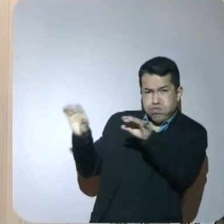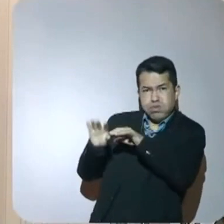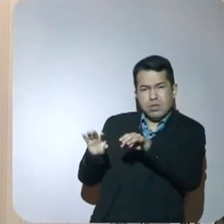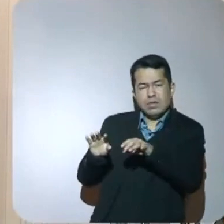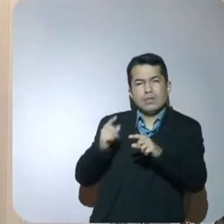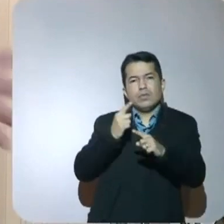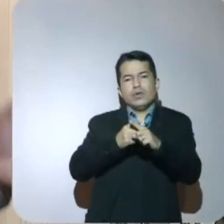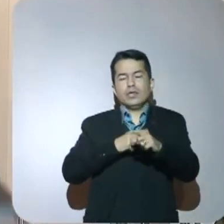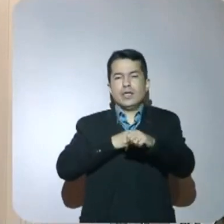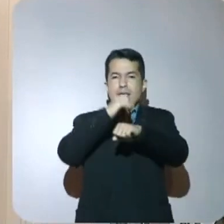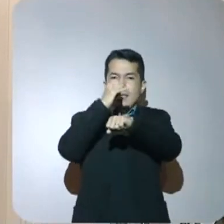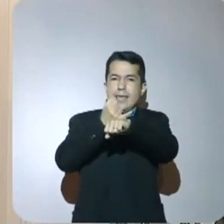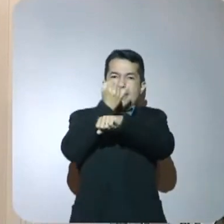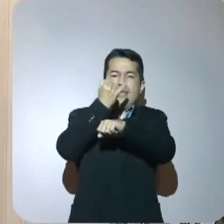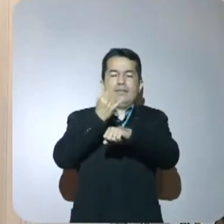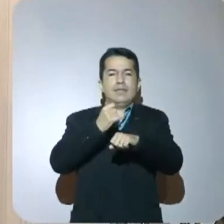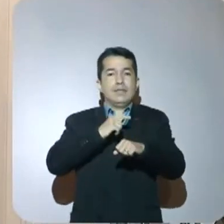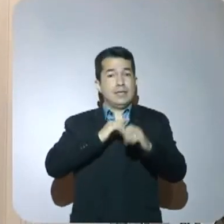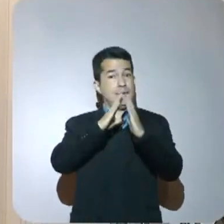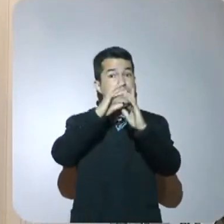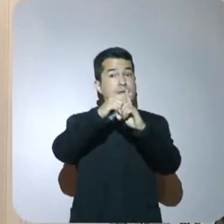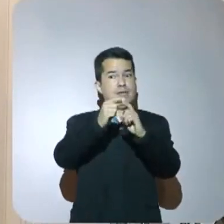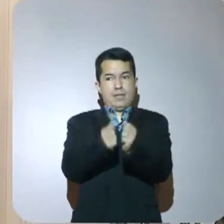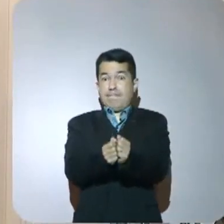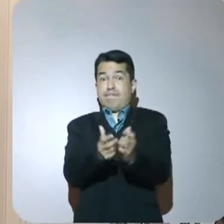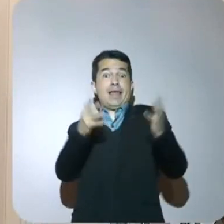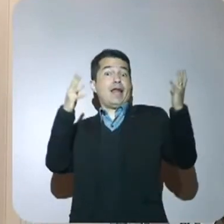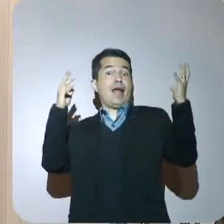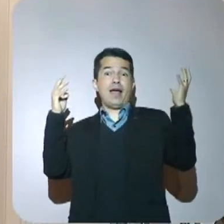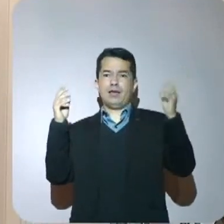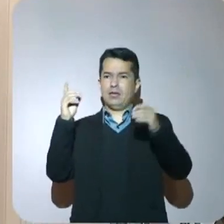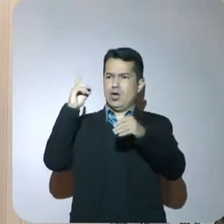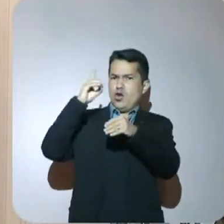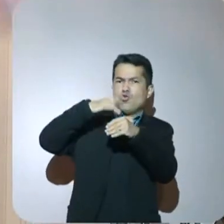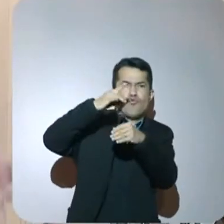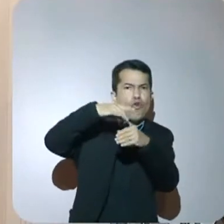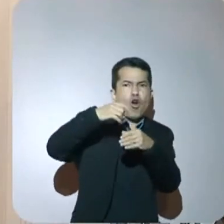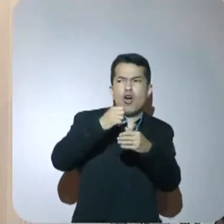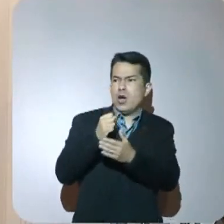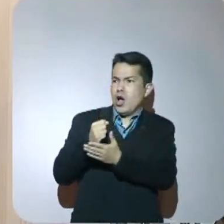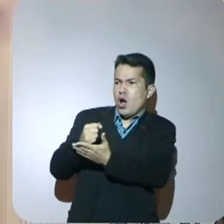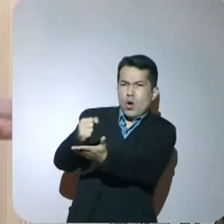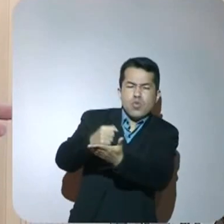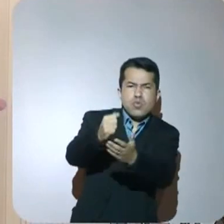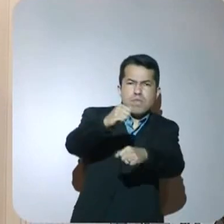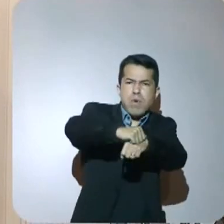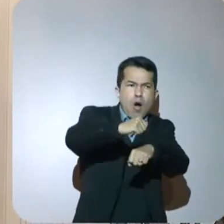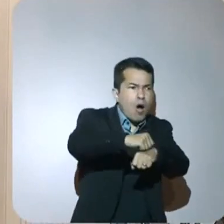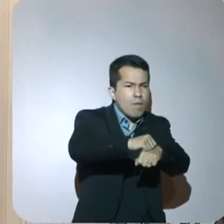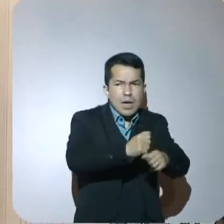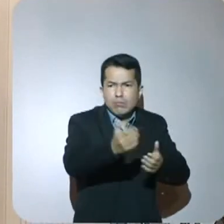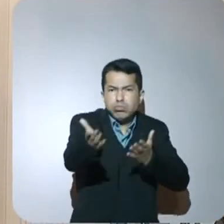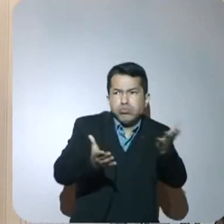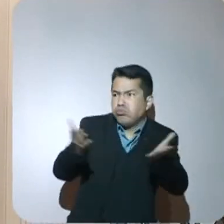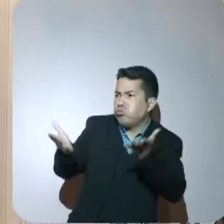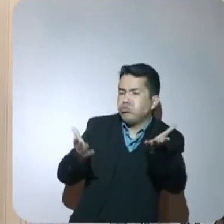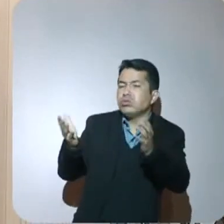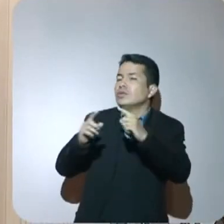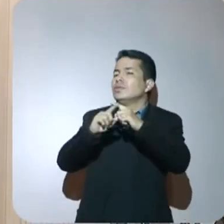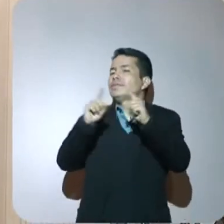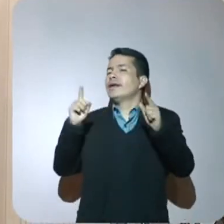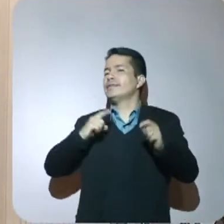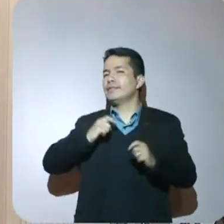coisas tremendas de Deus acontecendo, doações, ajuda aos pobres, coisas maravilhosas. Ele colocou